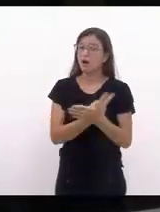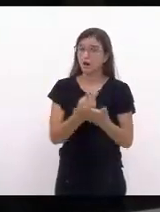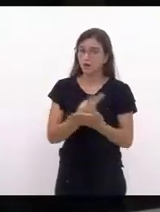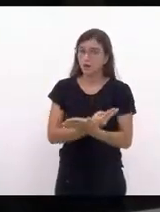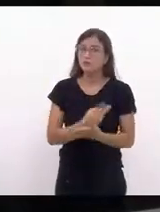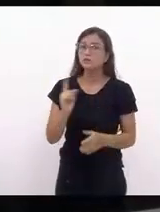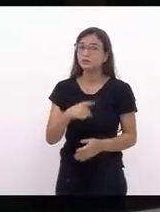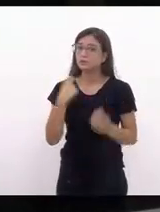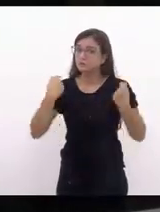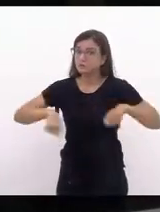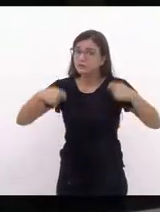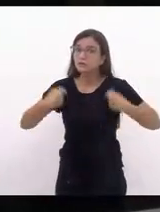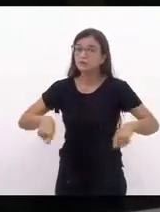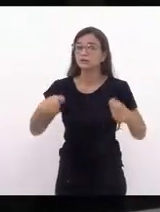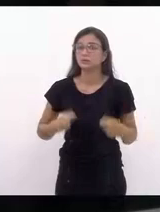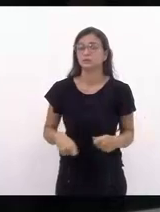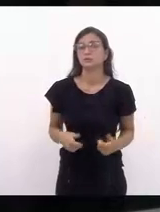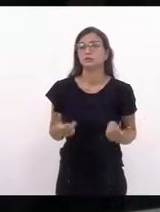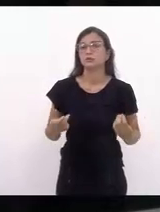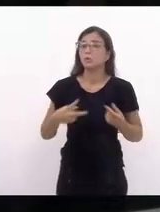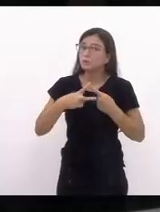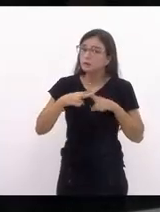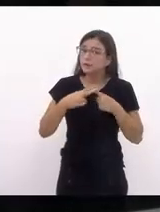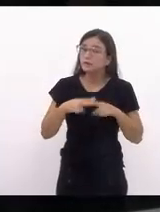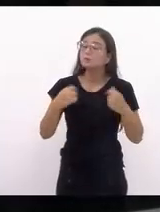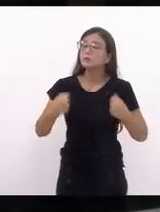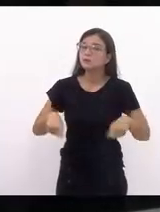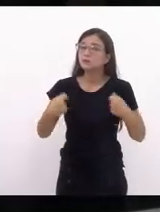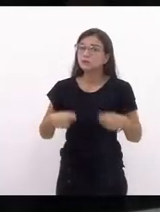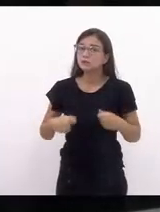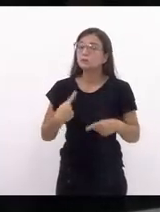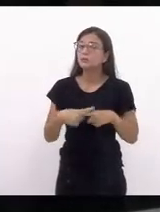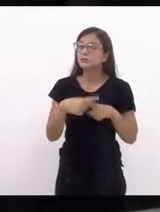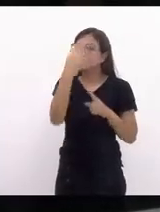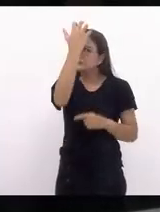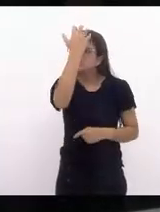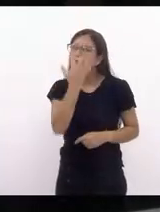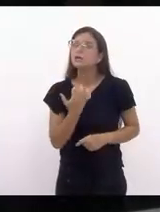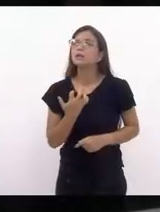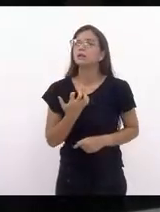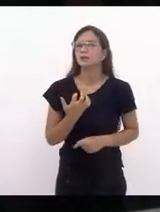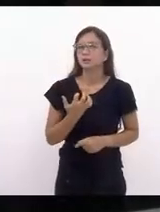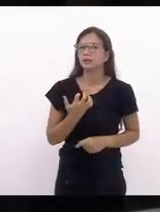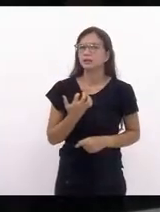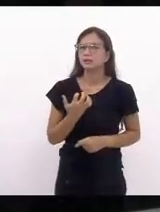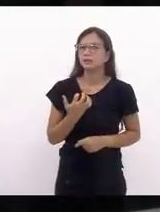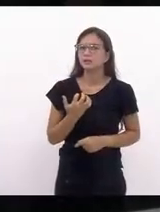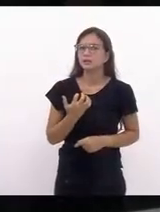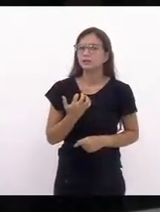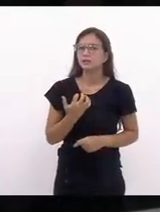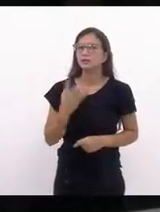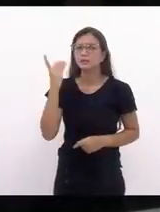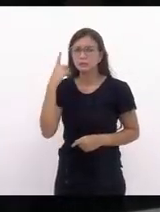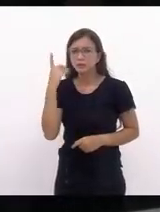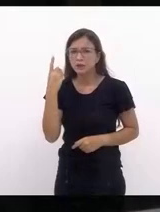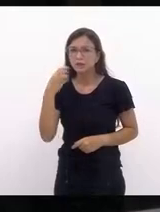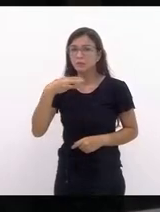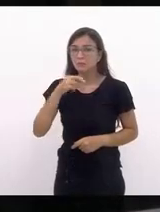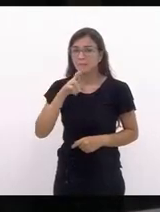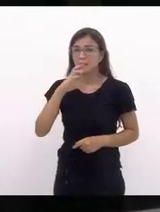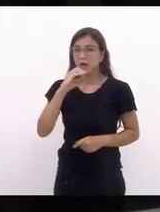Presidente revê isso porque esse é muito sério eles não conseguiram Deputado Marcus Miller a